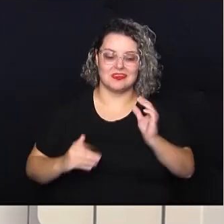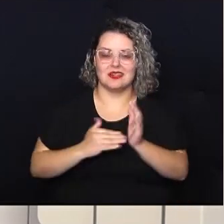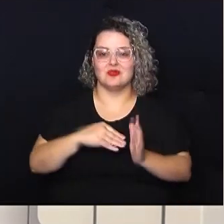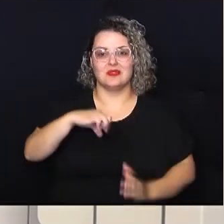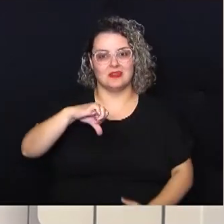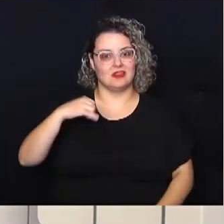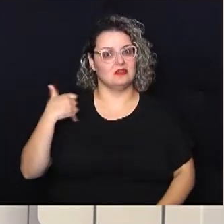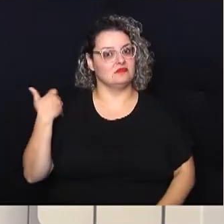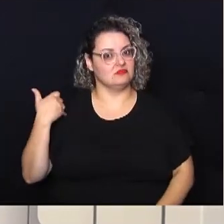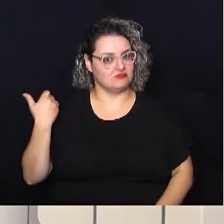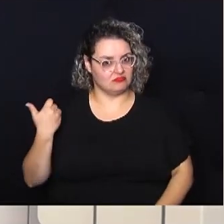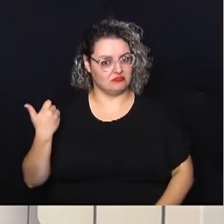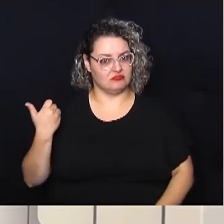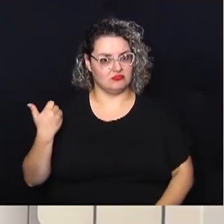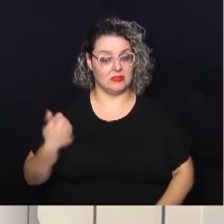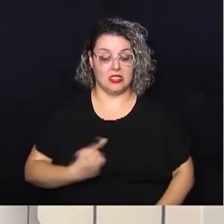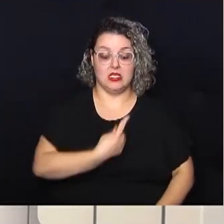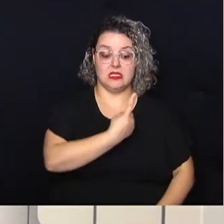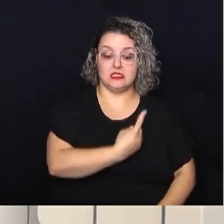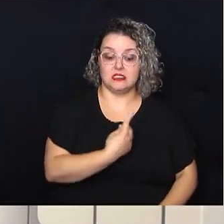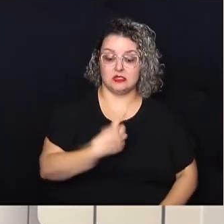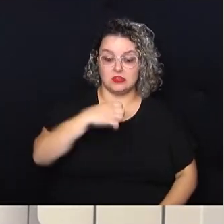anos. E